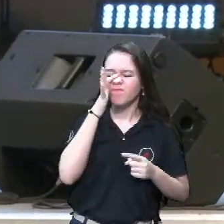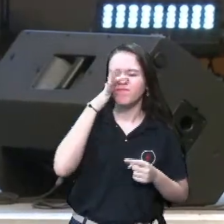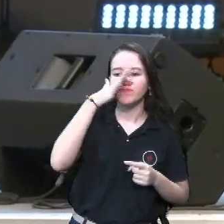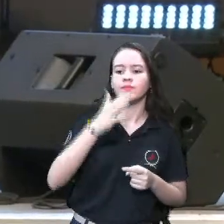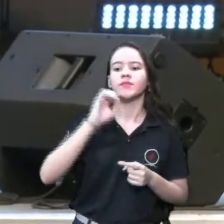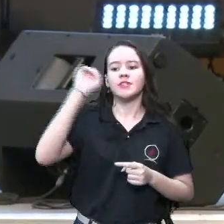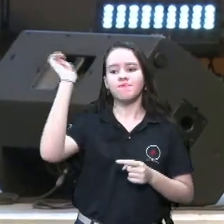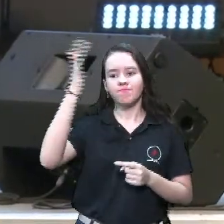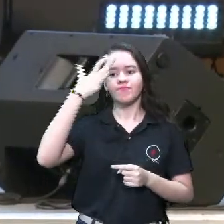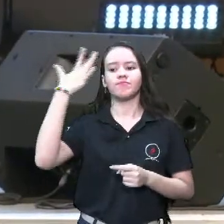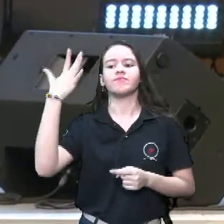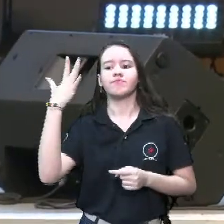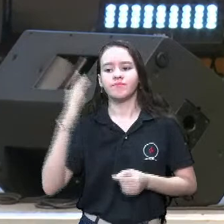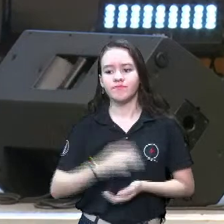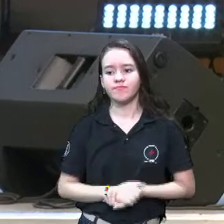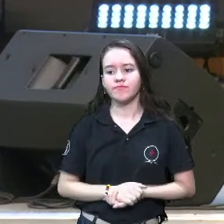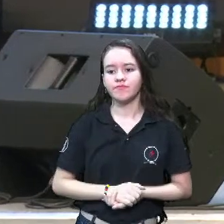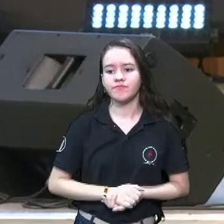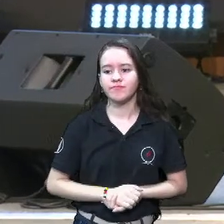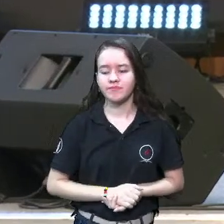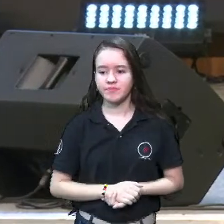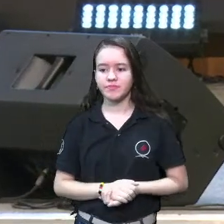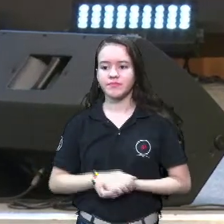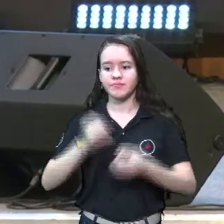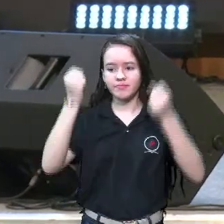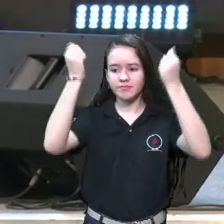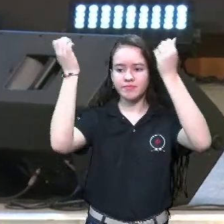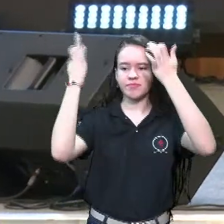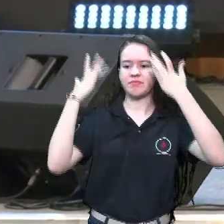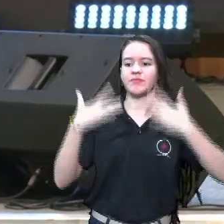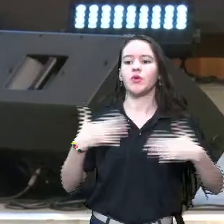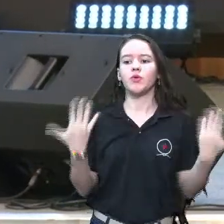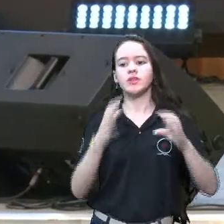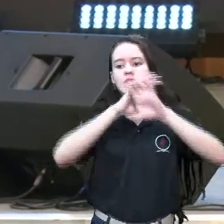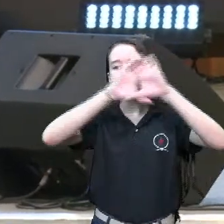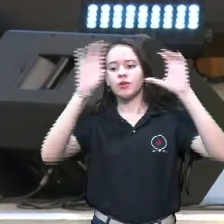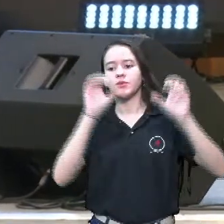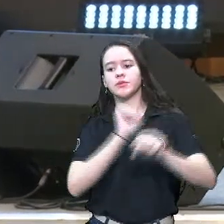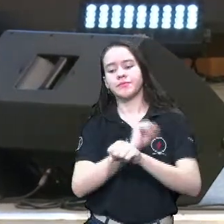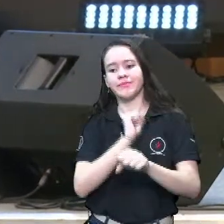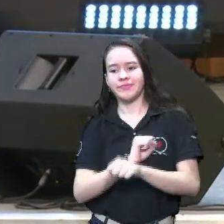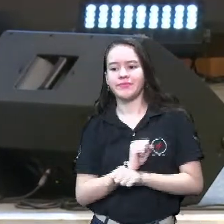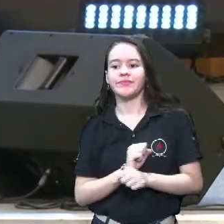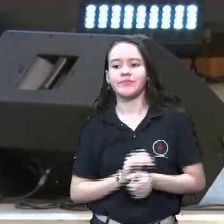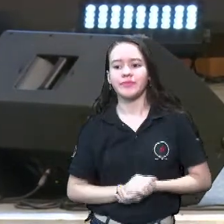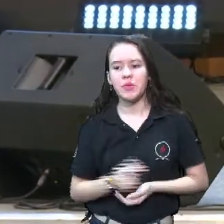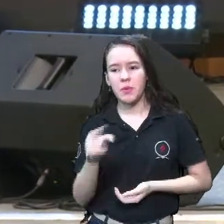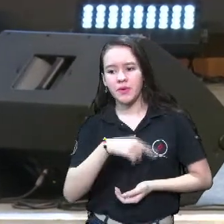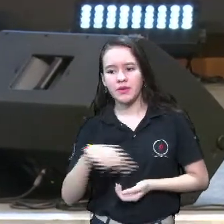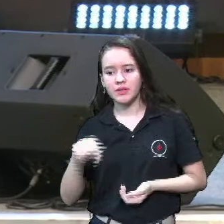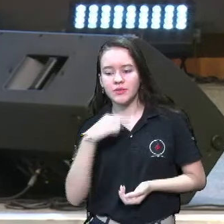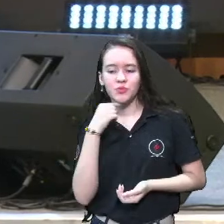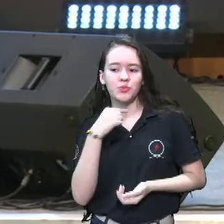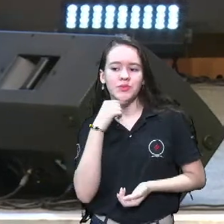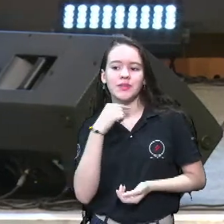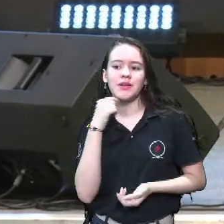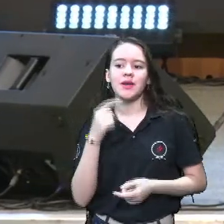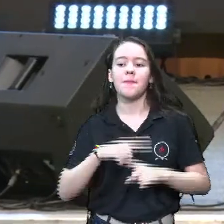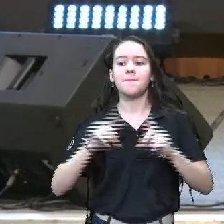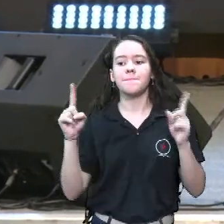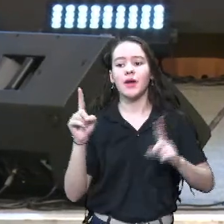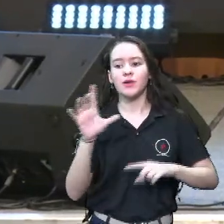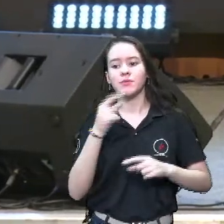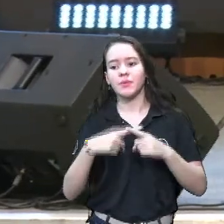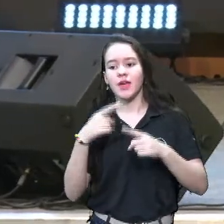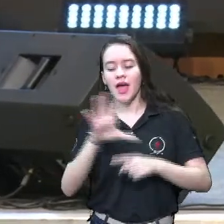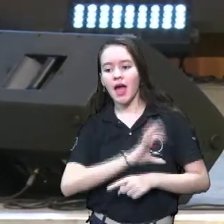graça foi derramada. E hoje há um céu que nos espera. Não era para você ter chegado, não era para ter sobrevivido, mas porque é um amor de